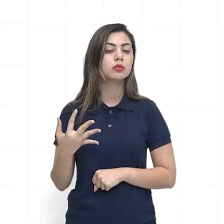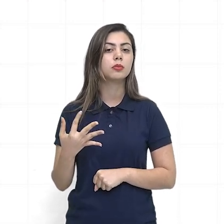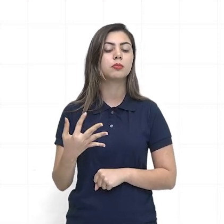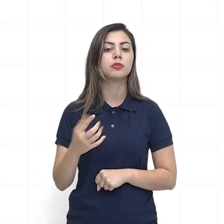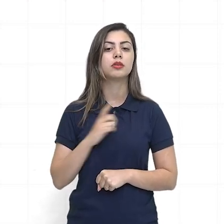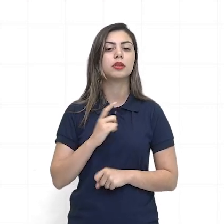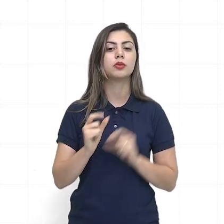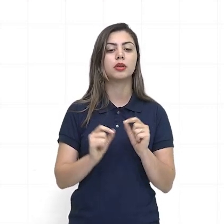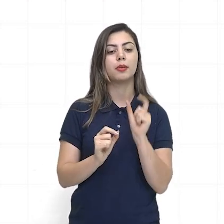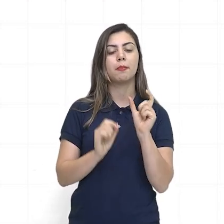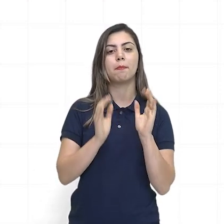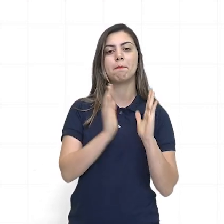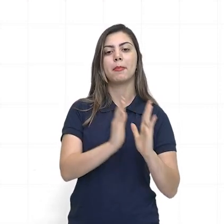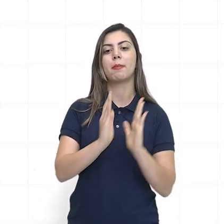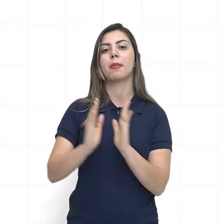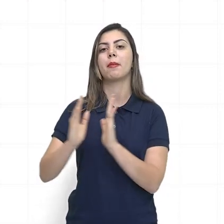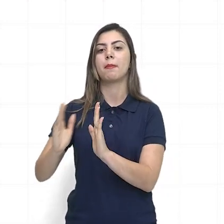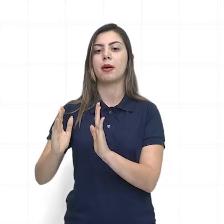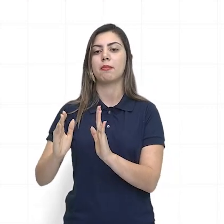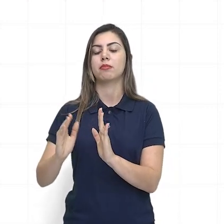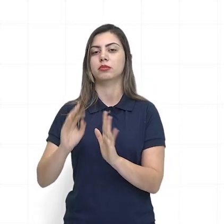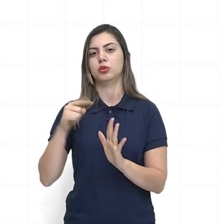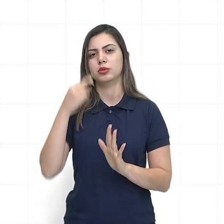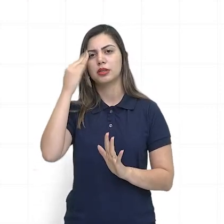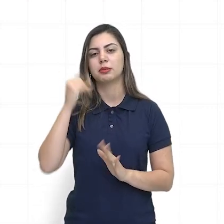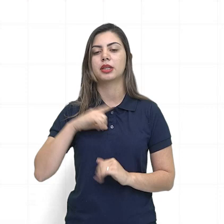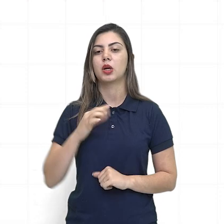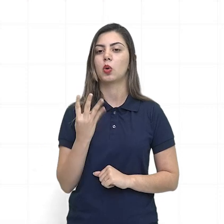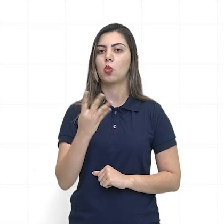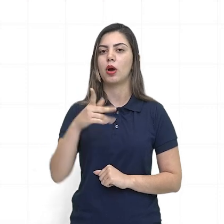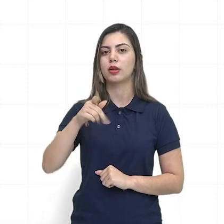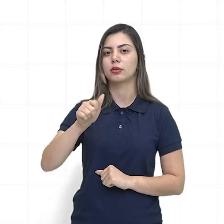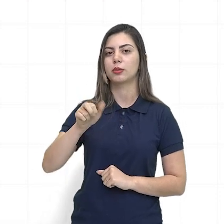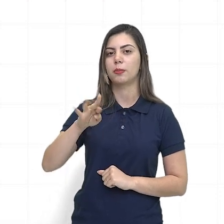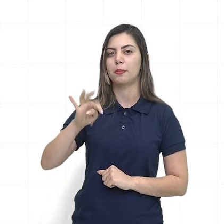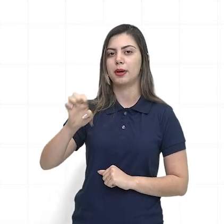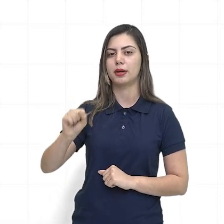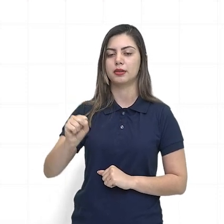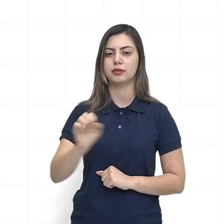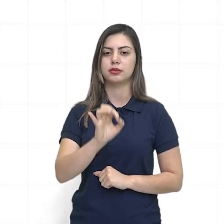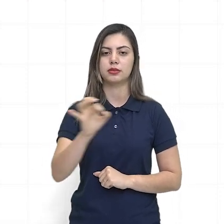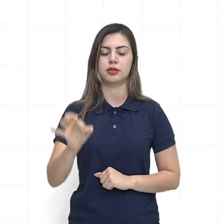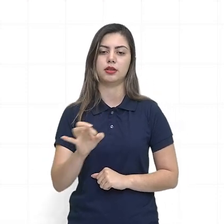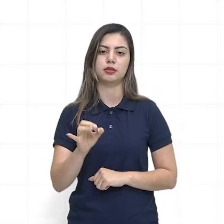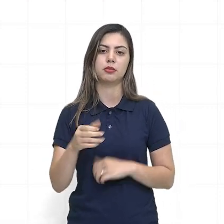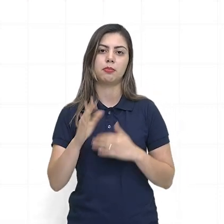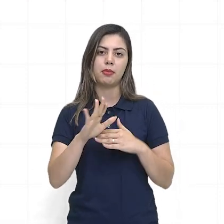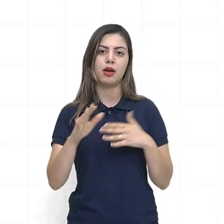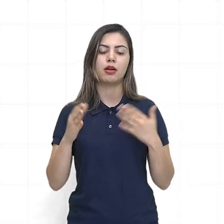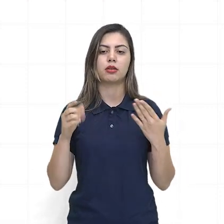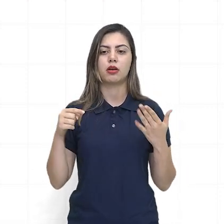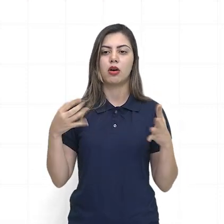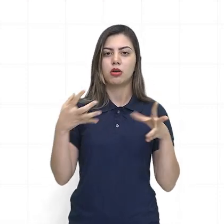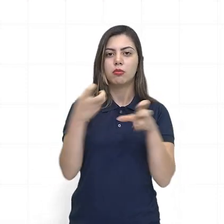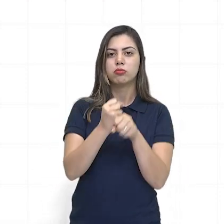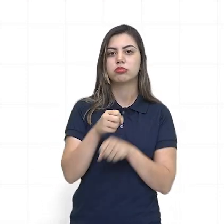O total aqui eu tenho 4 partes, beleza? Tá aqui, ó. 4 partes. Então, total,